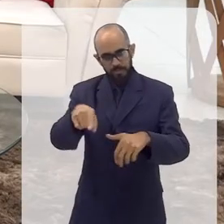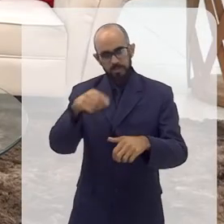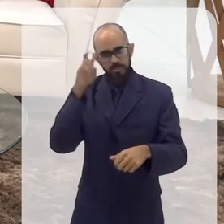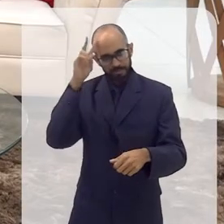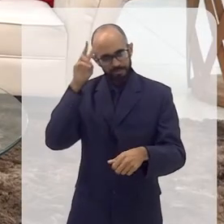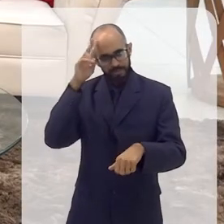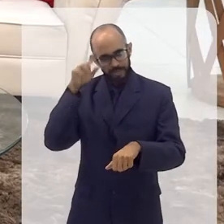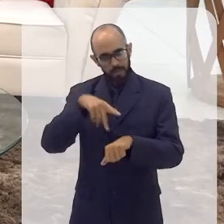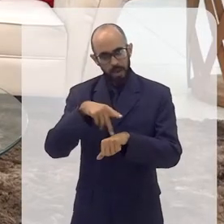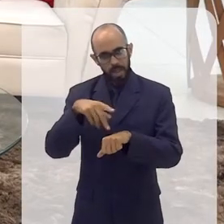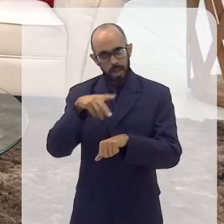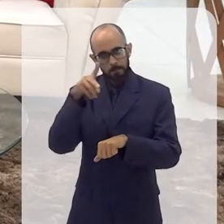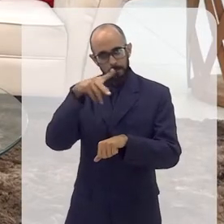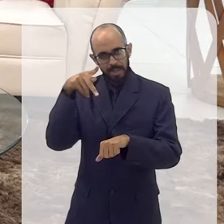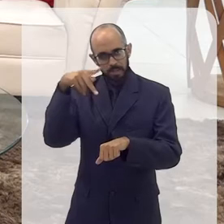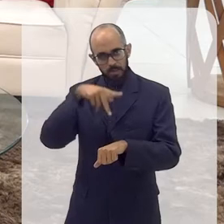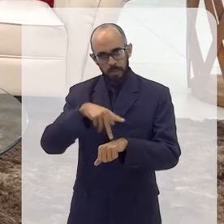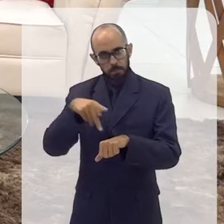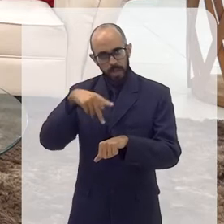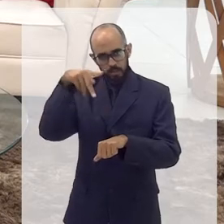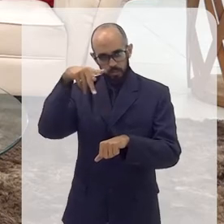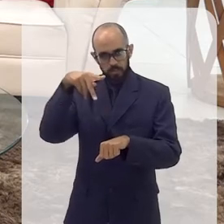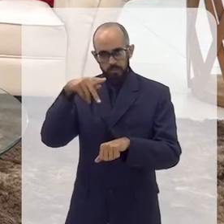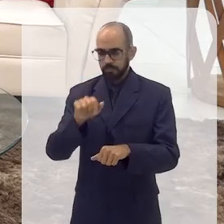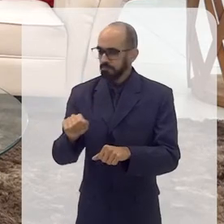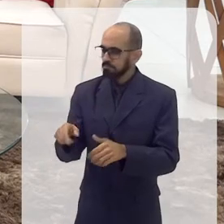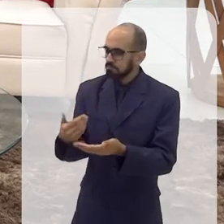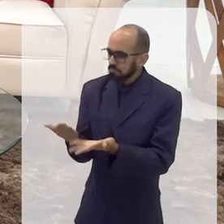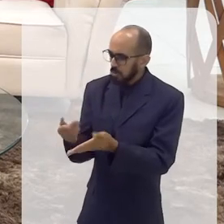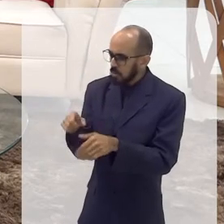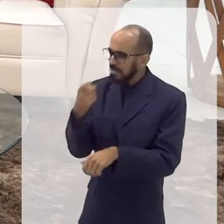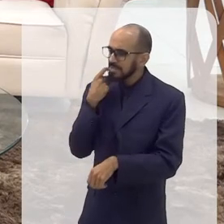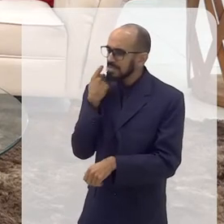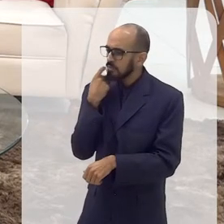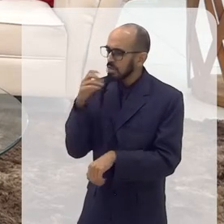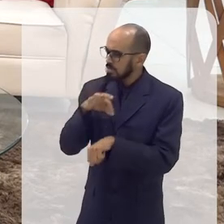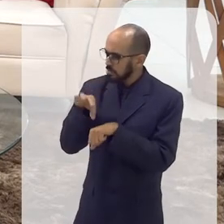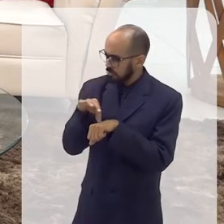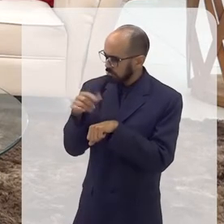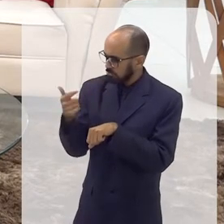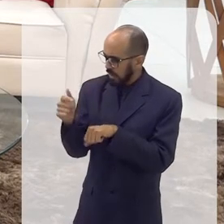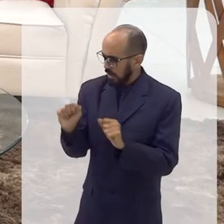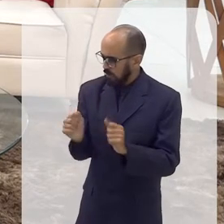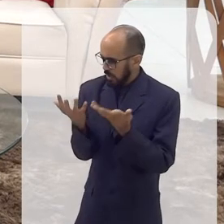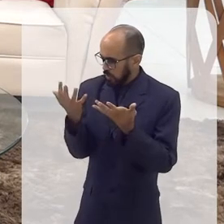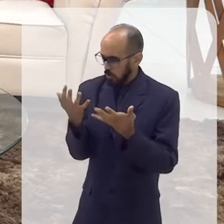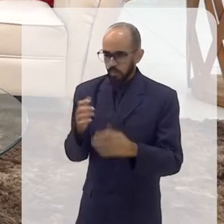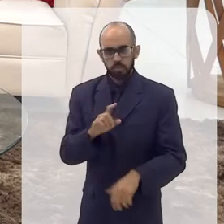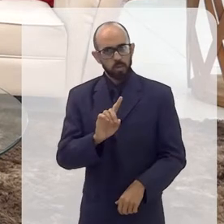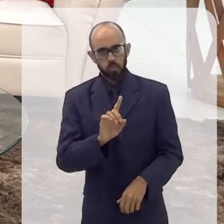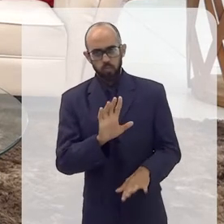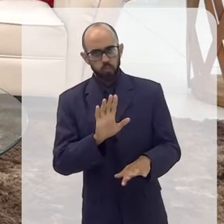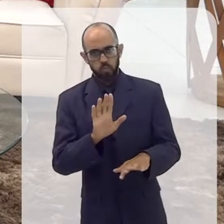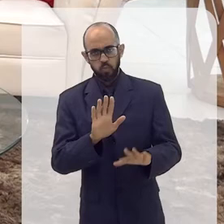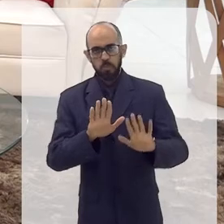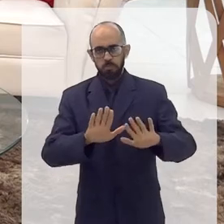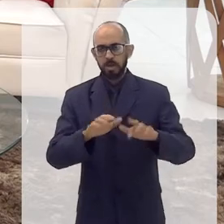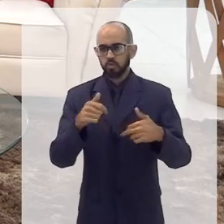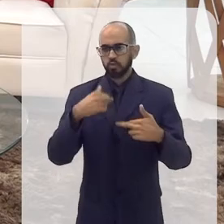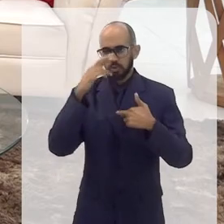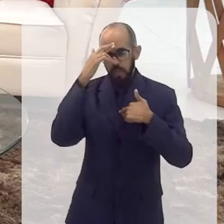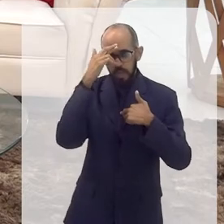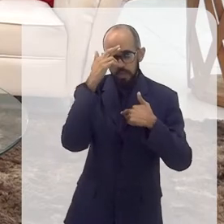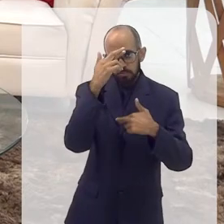Sexta-feira Santa, vocês não têm nenhum tipo de evento especial? Nós não temos nenhum tipo de evento especial na Sexta-feira Santa, mas